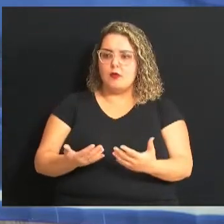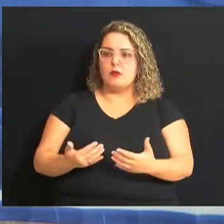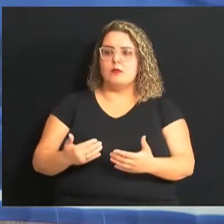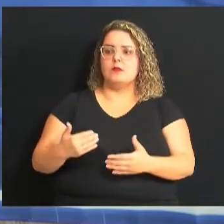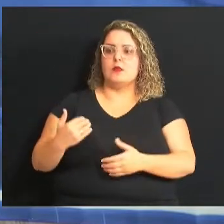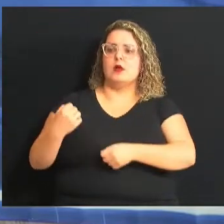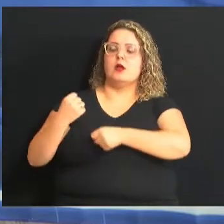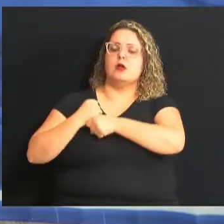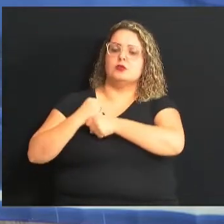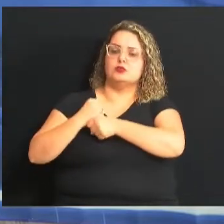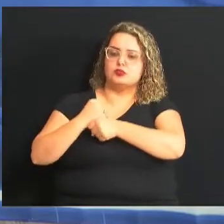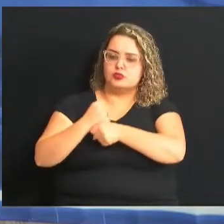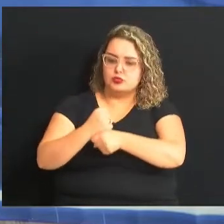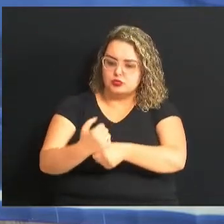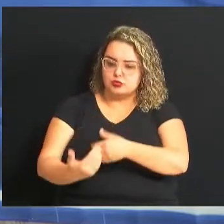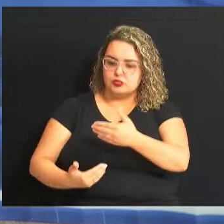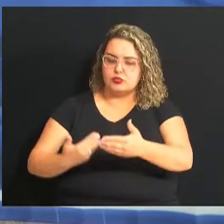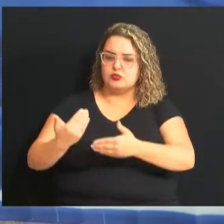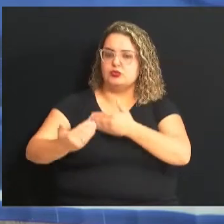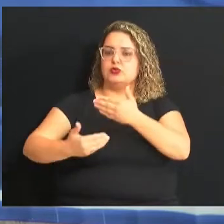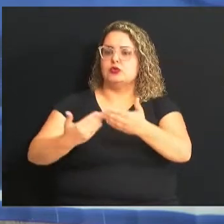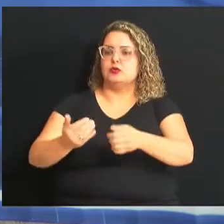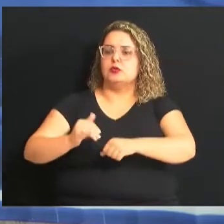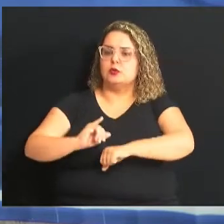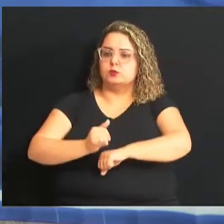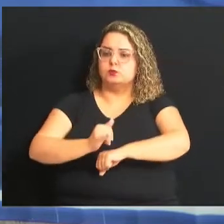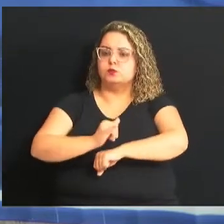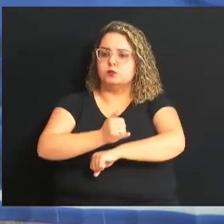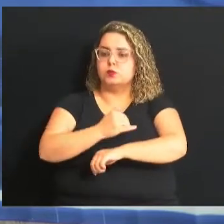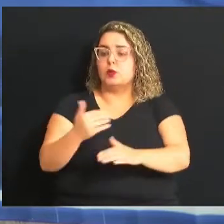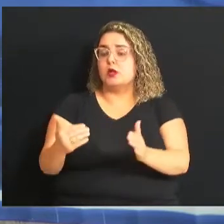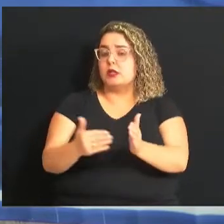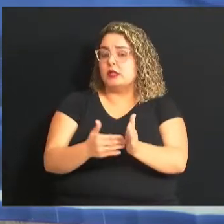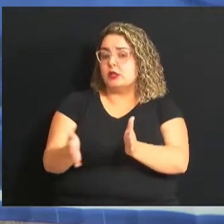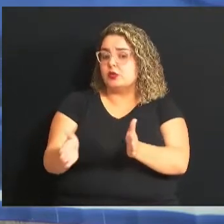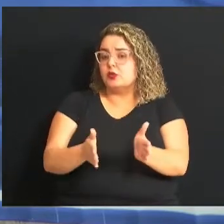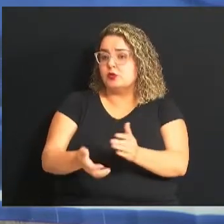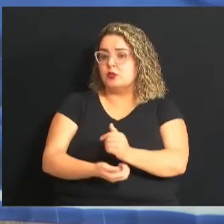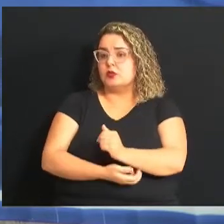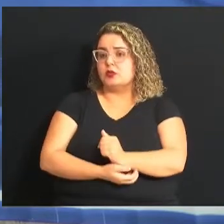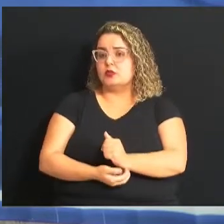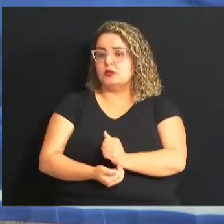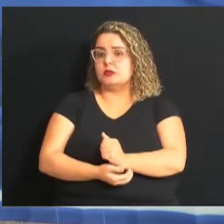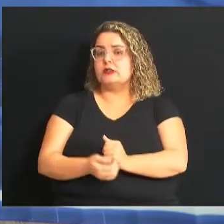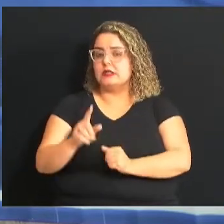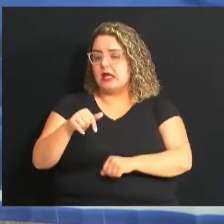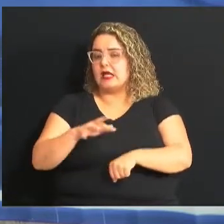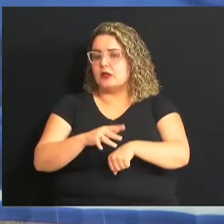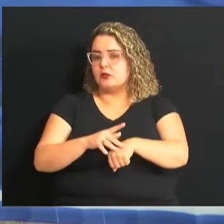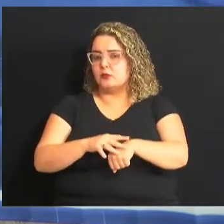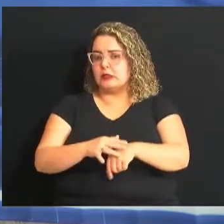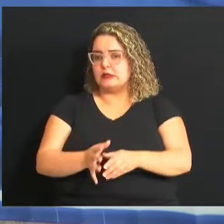do tempo, com o passar dos anos, até que chega num nível que vira doença?